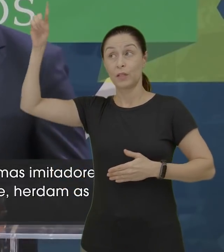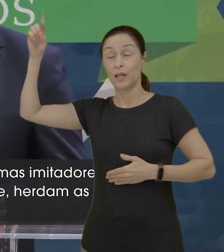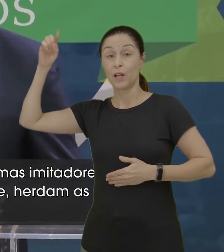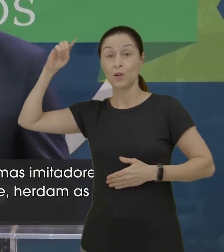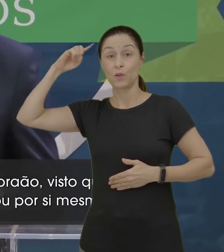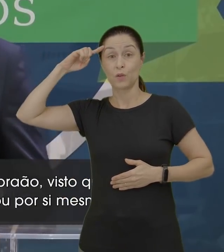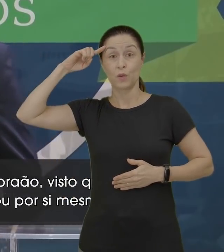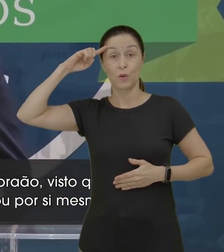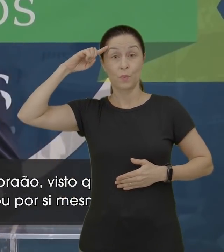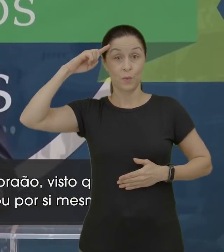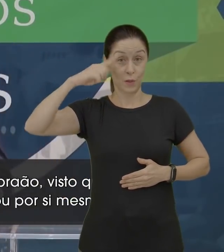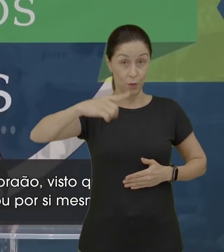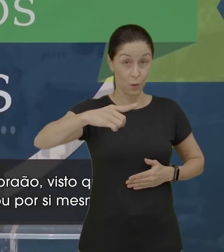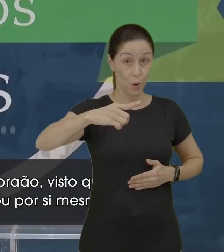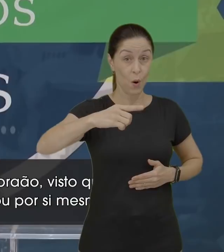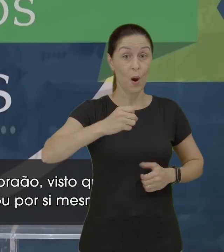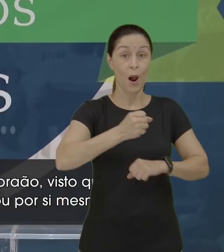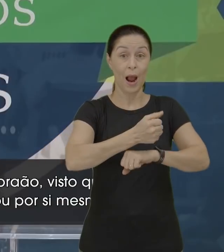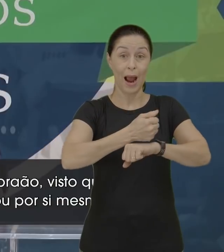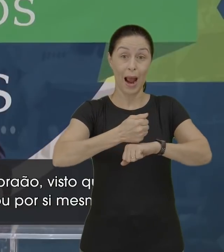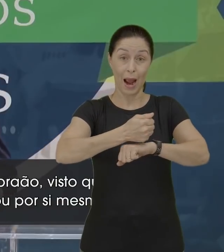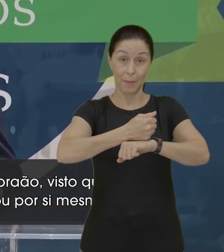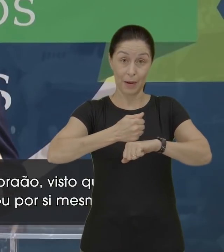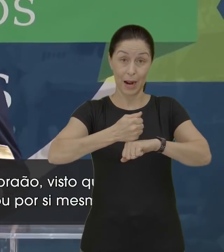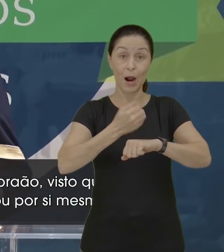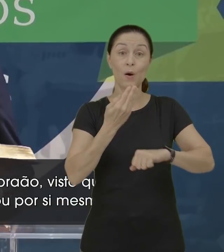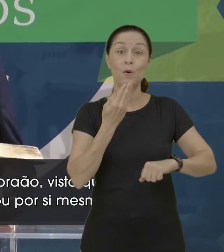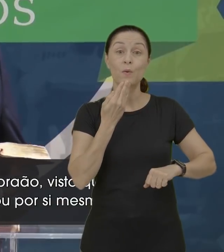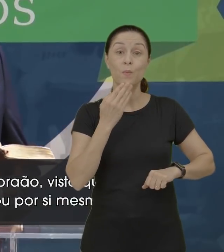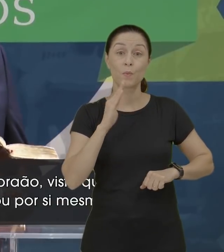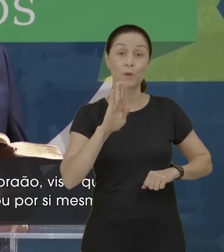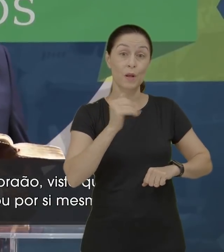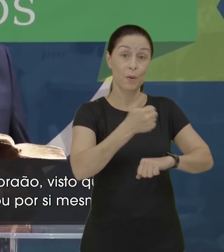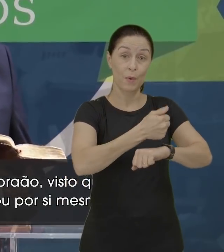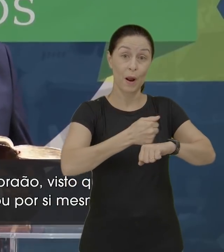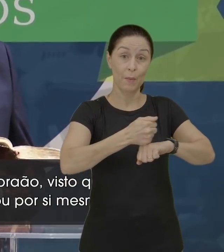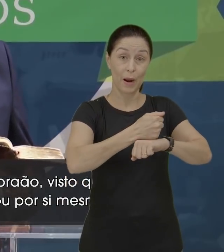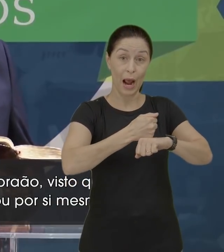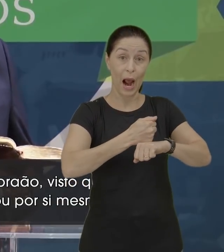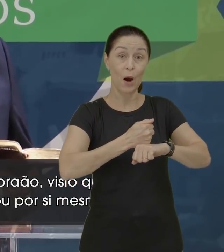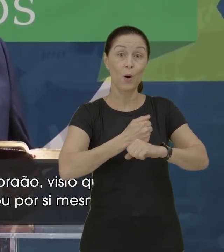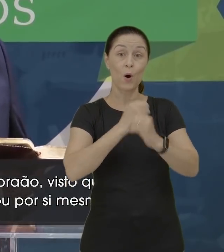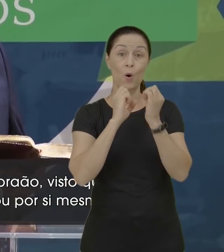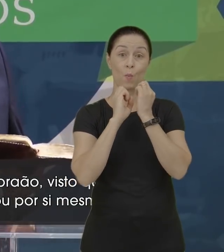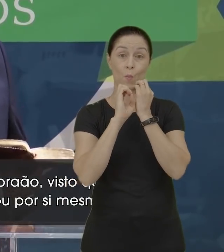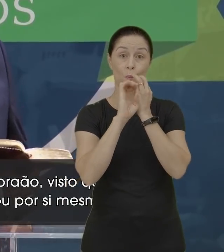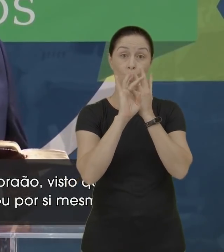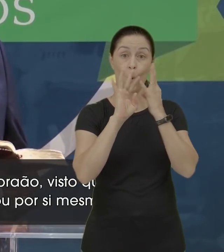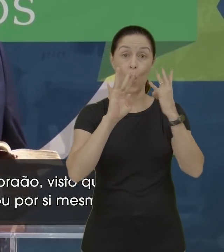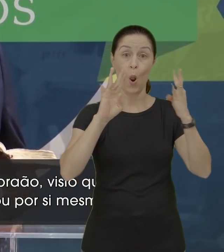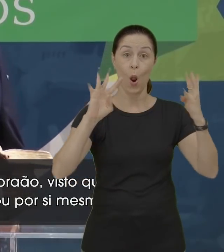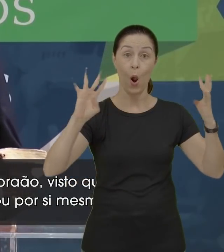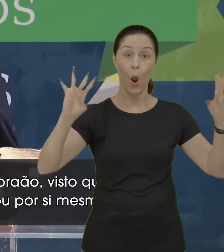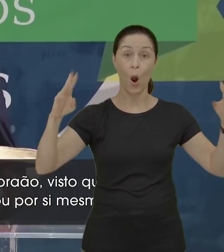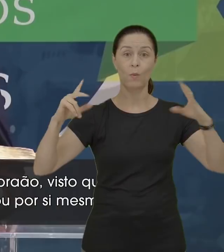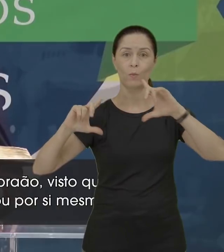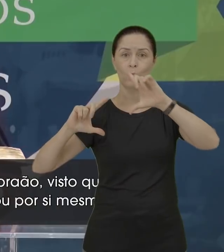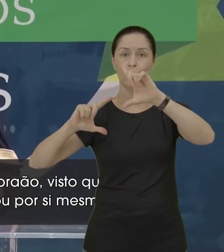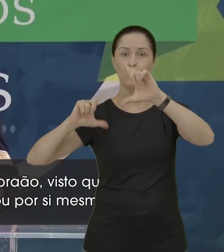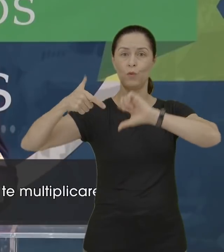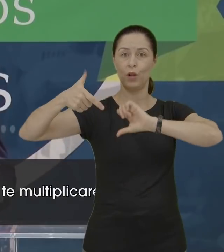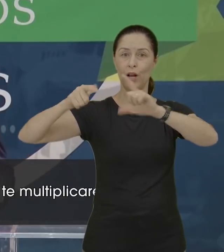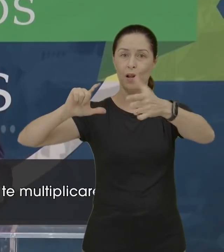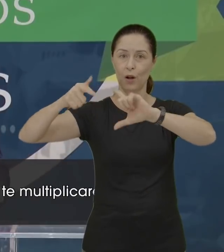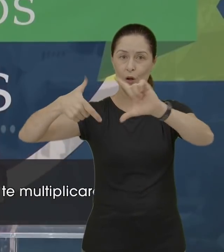fez a promessa a Abraão, visto que não tinha ninguém superior por quem jurar, jurou por si mesmo,